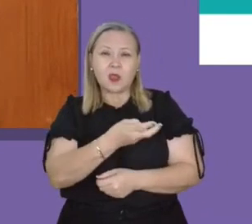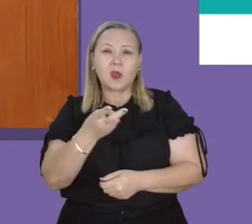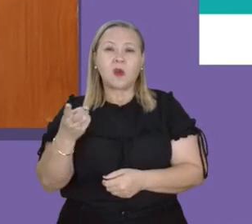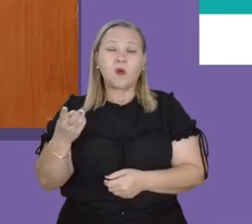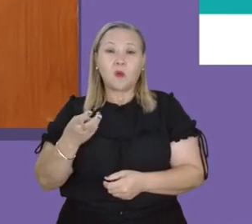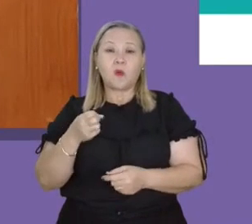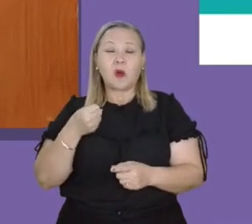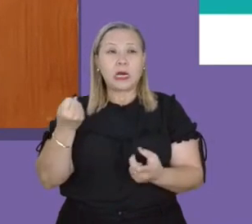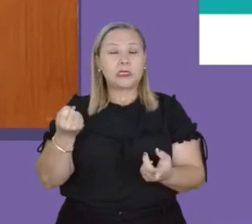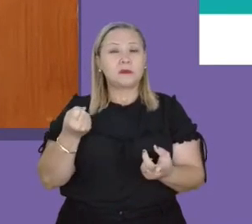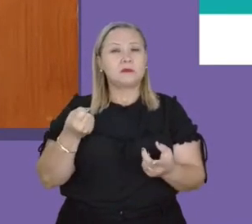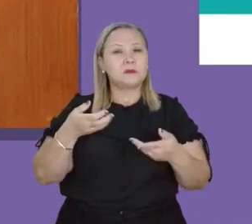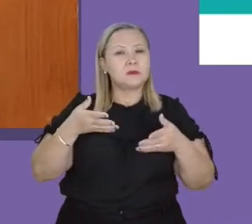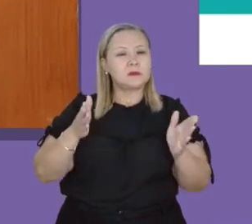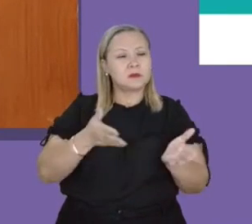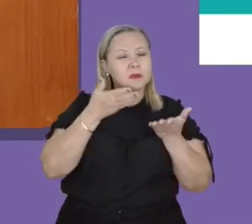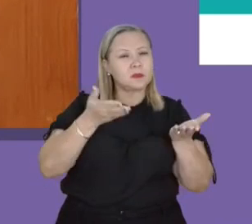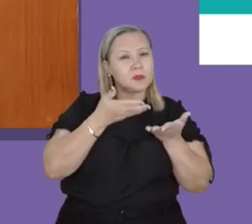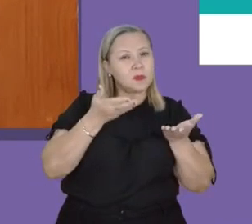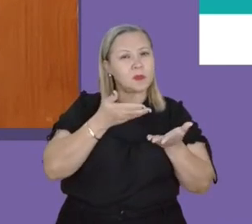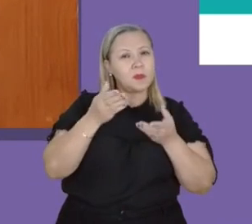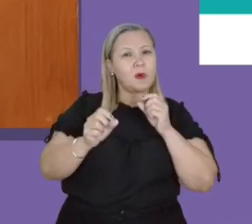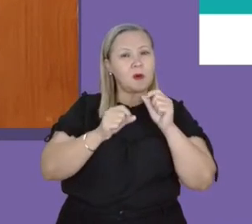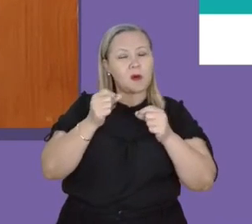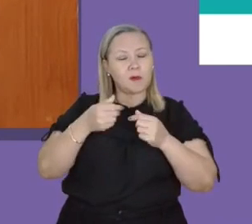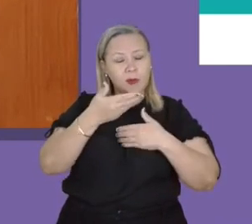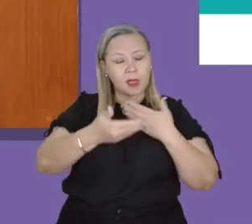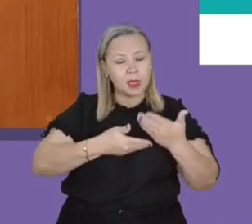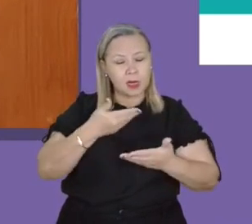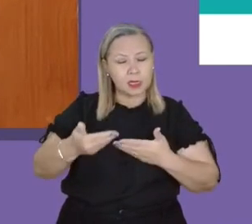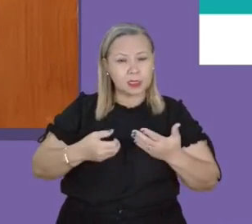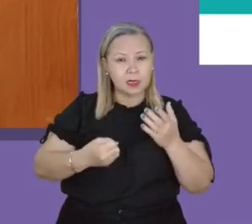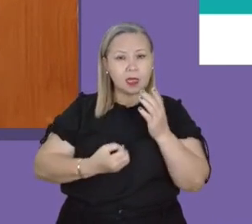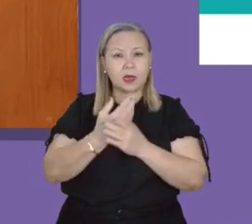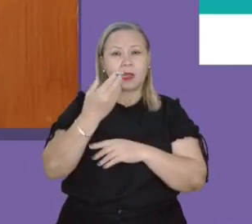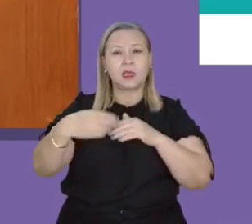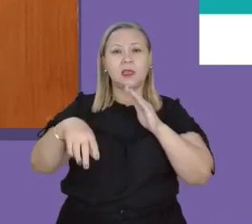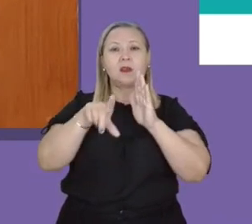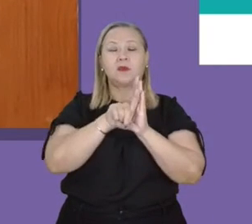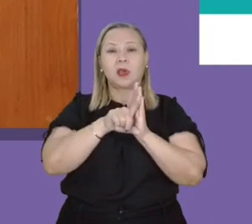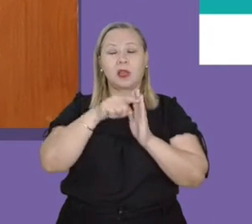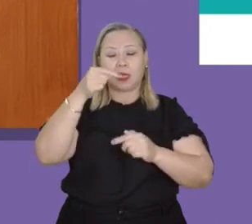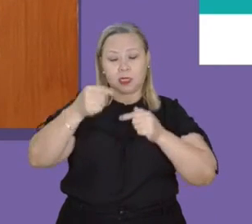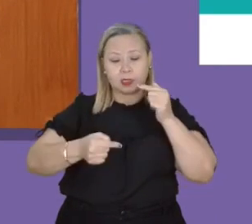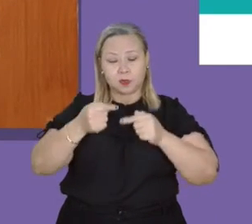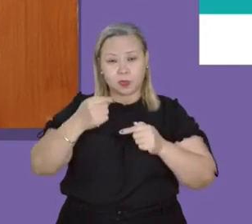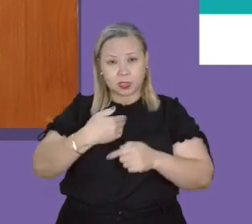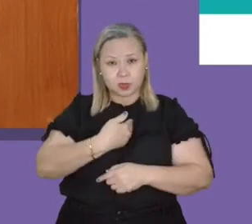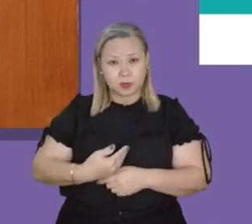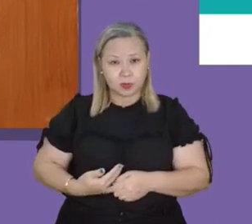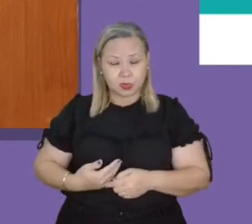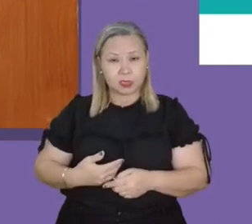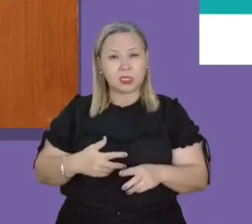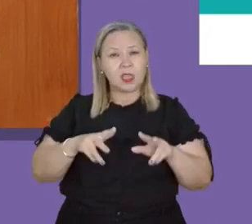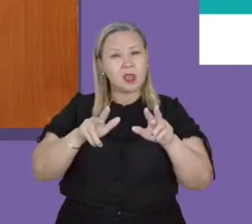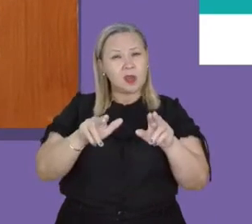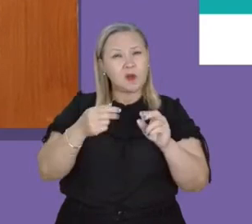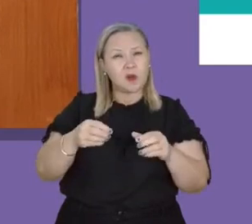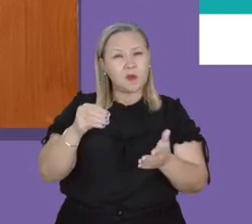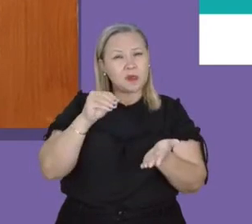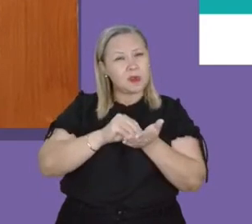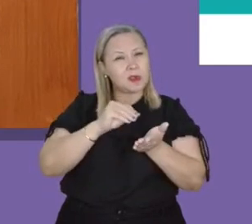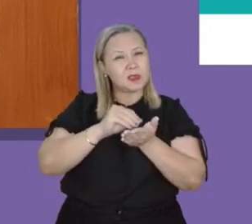impacto forte na elaboração das políticas públicas, na elaboração das leis, né, como a nossa ausência era uma